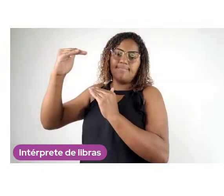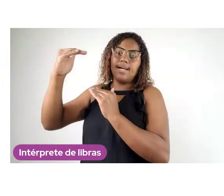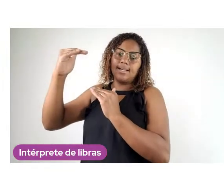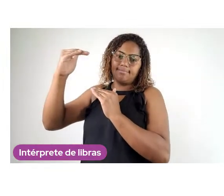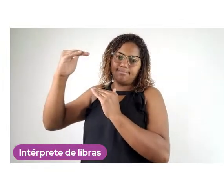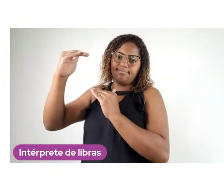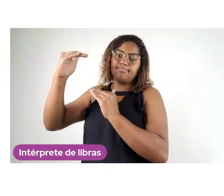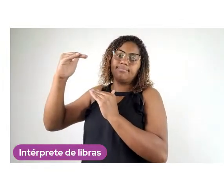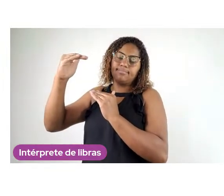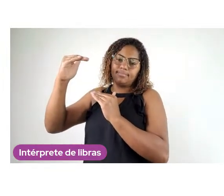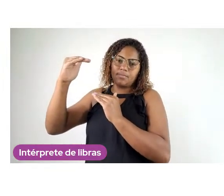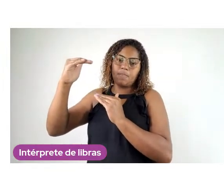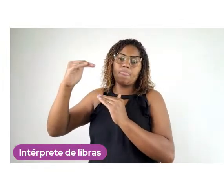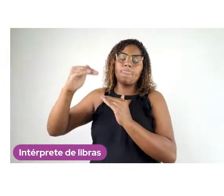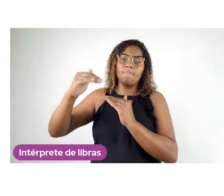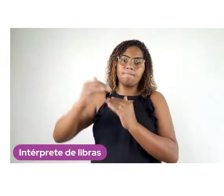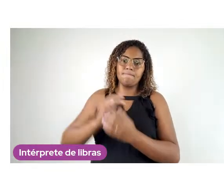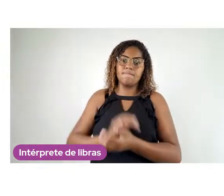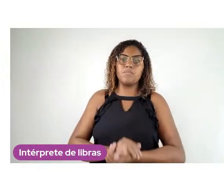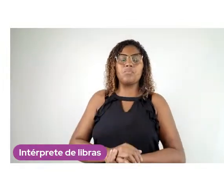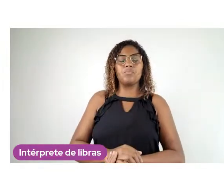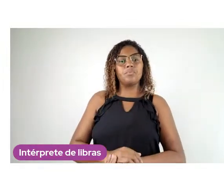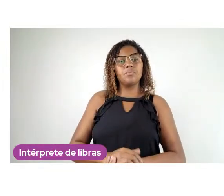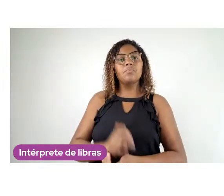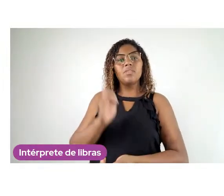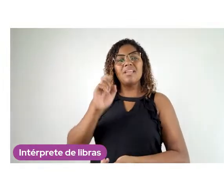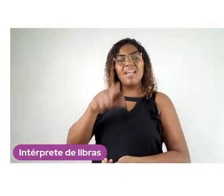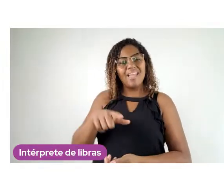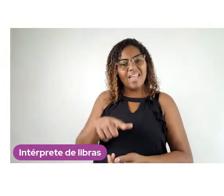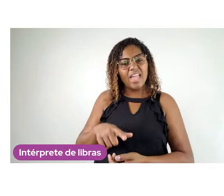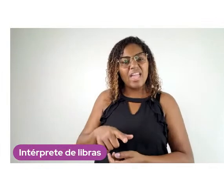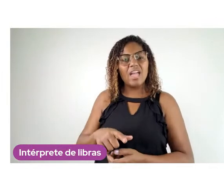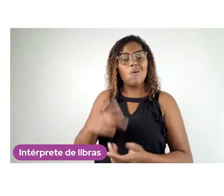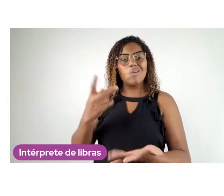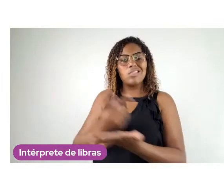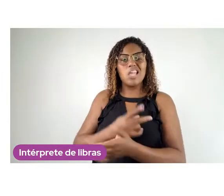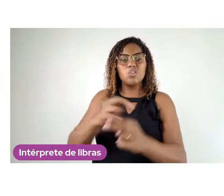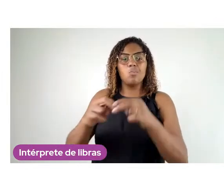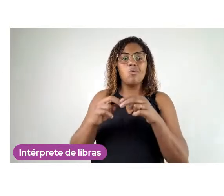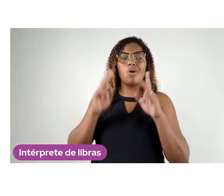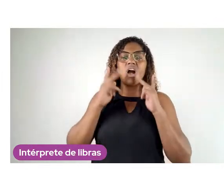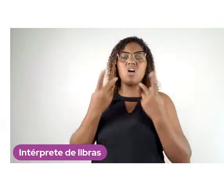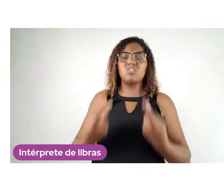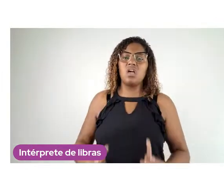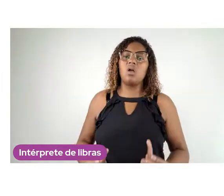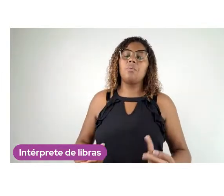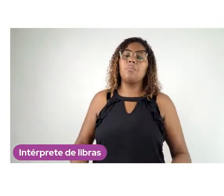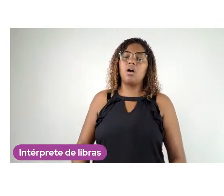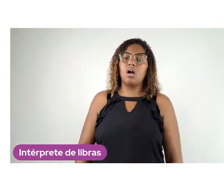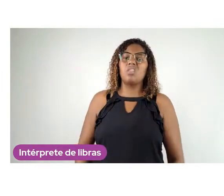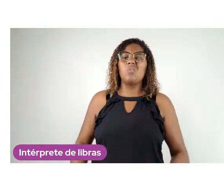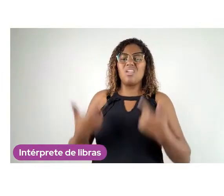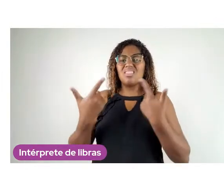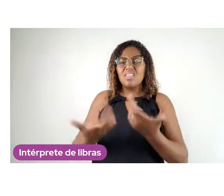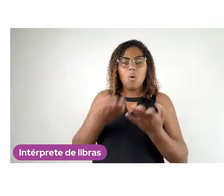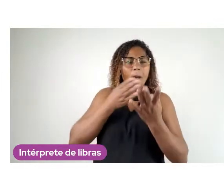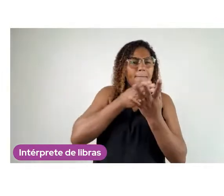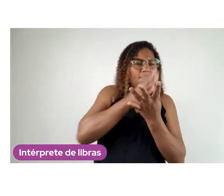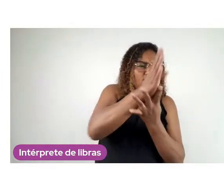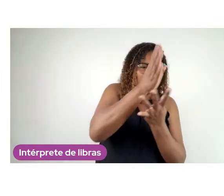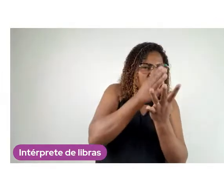e 1900, repetindo, é provocado pelo homem. Então, foram várias linhas de